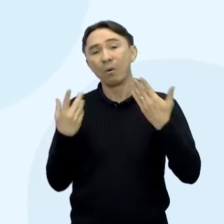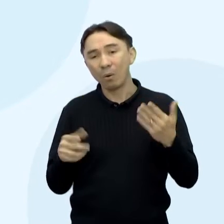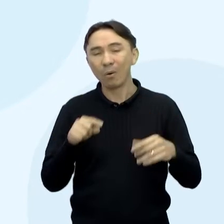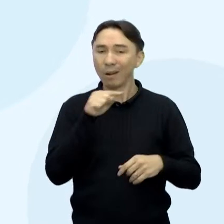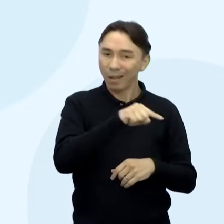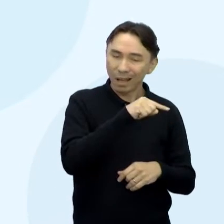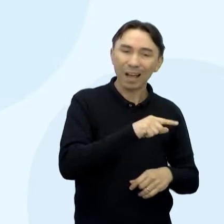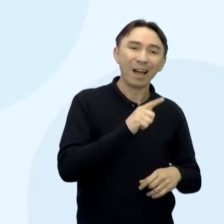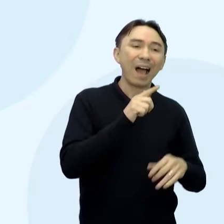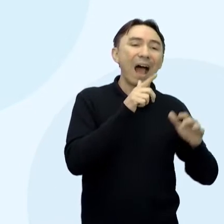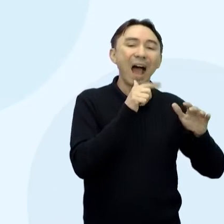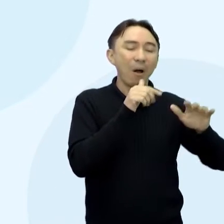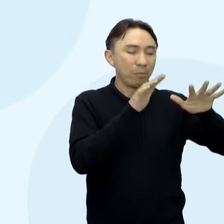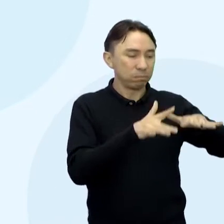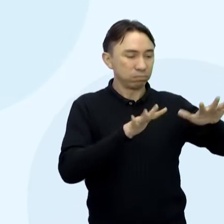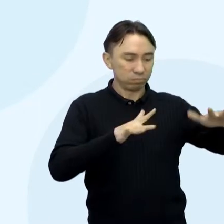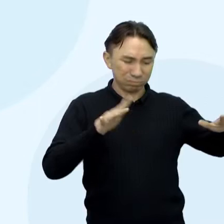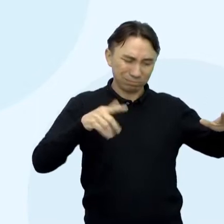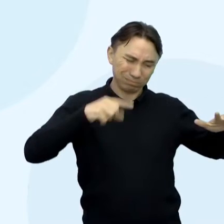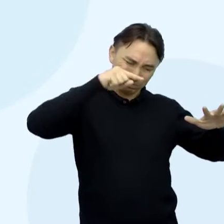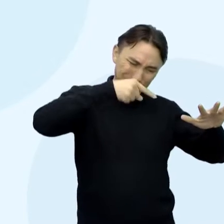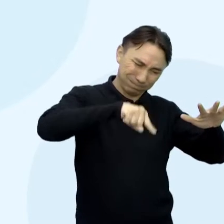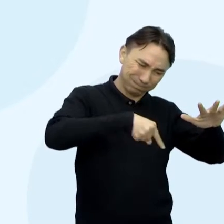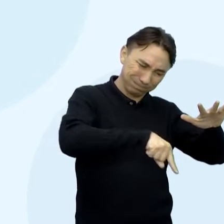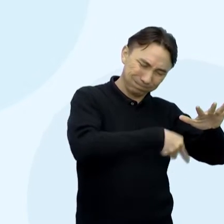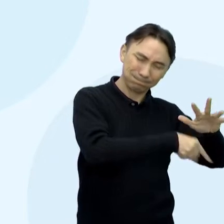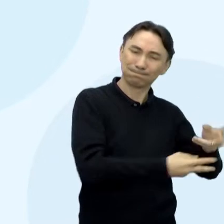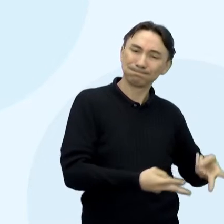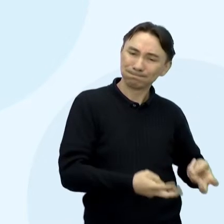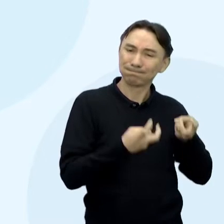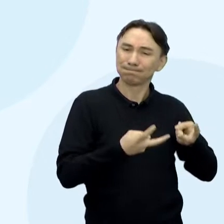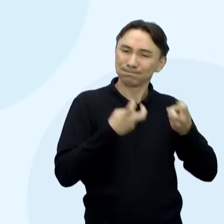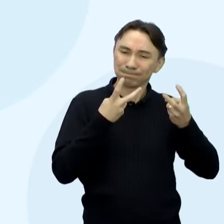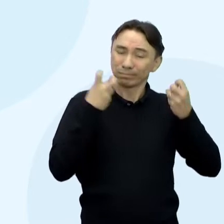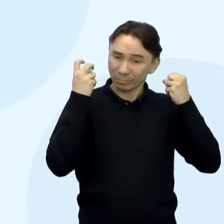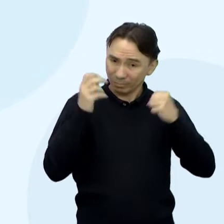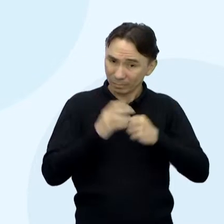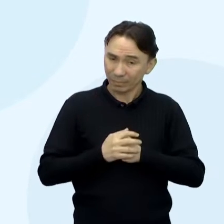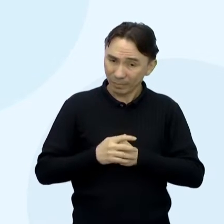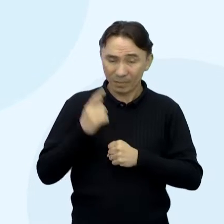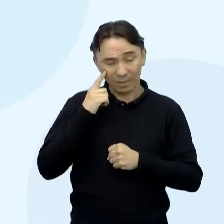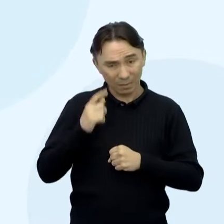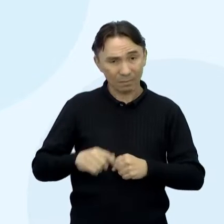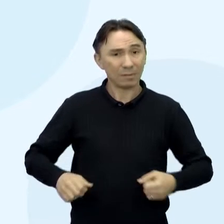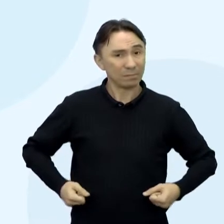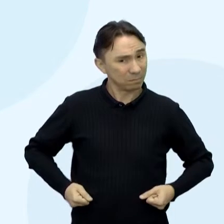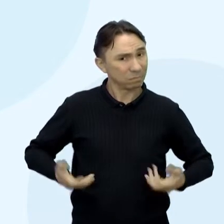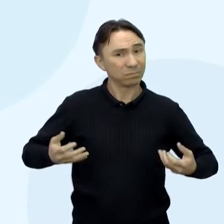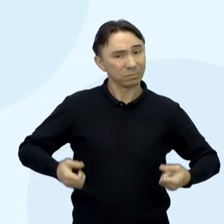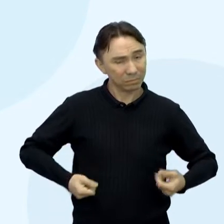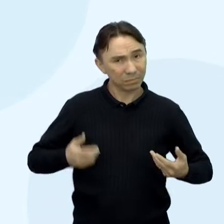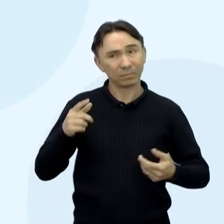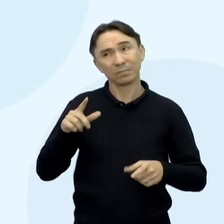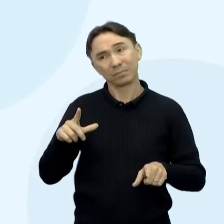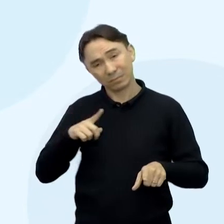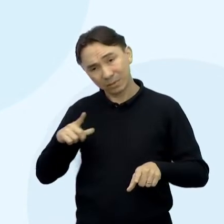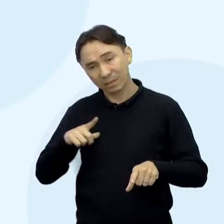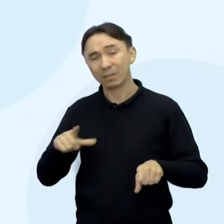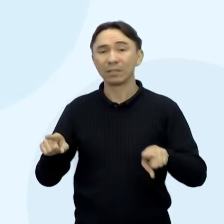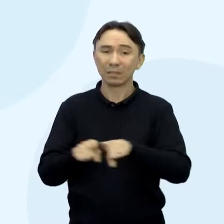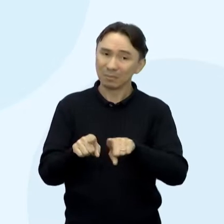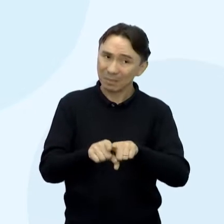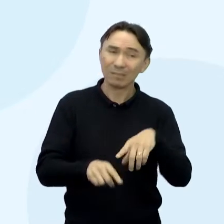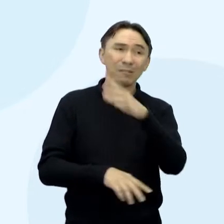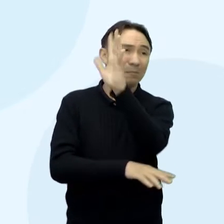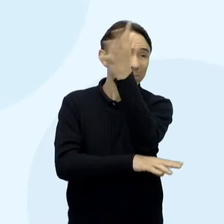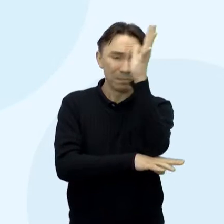Então essa extração tem um custo financeiro e ambiental, tá? Então depois que essa